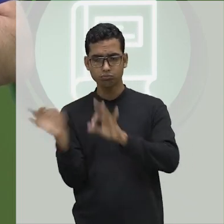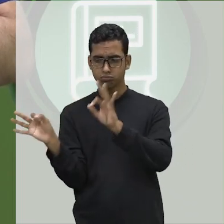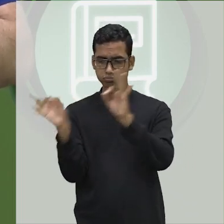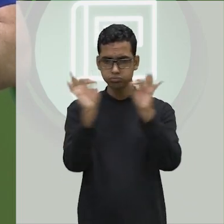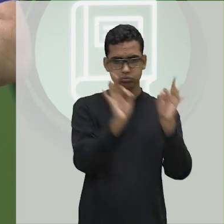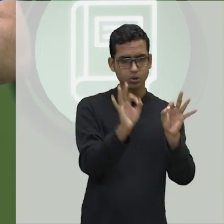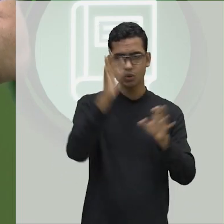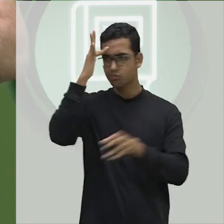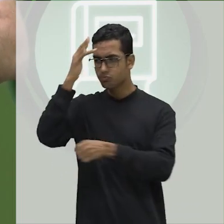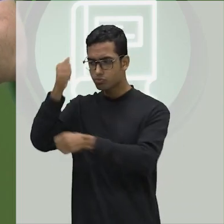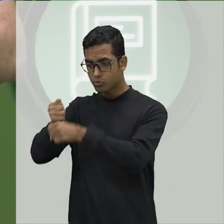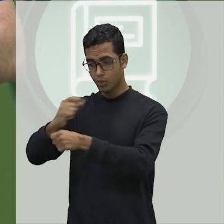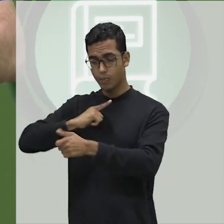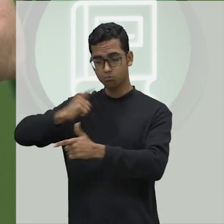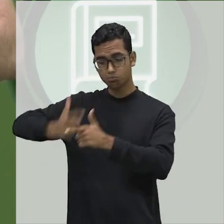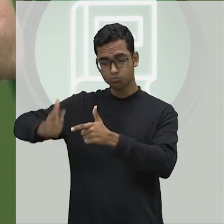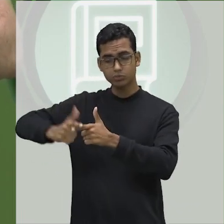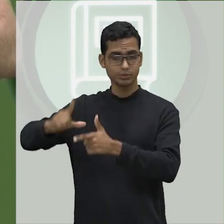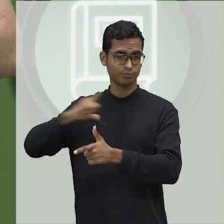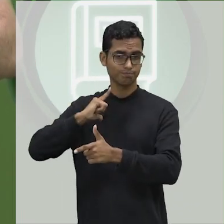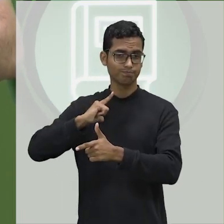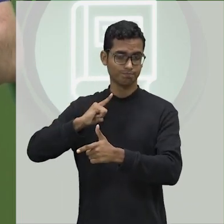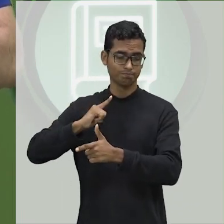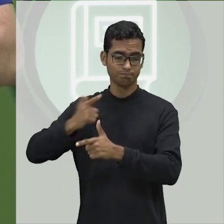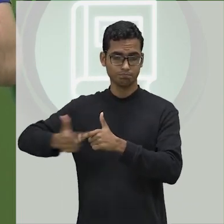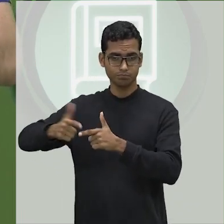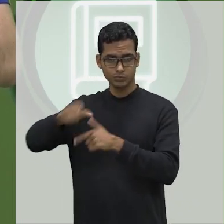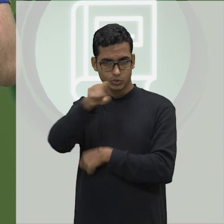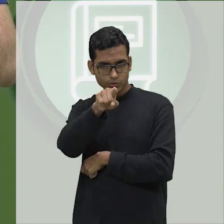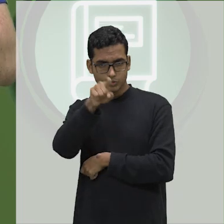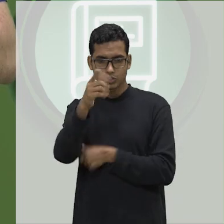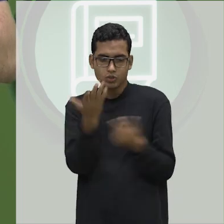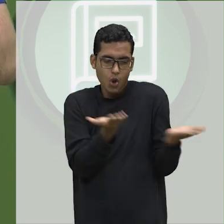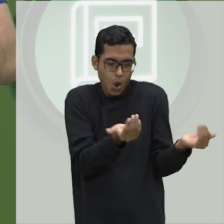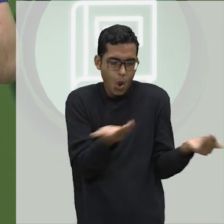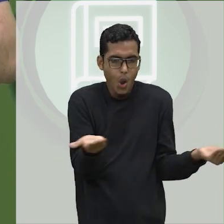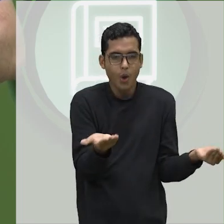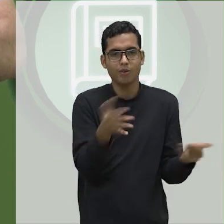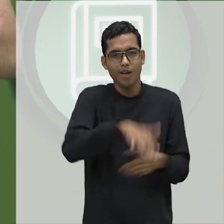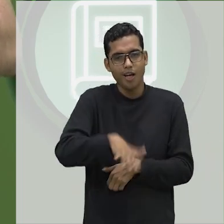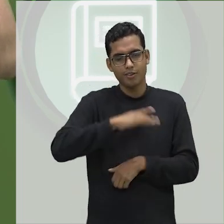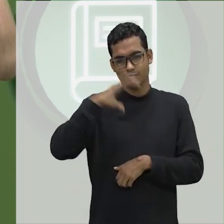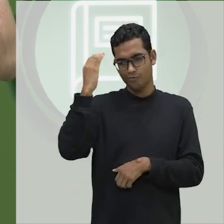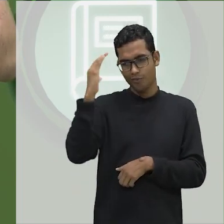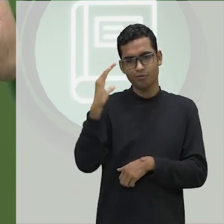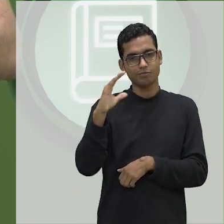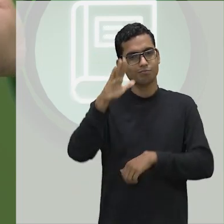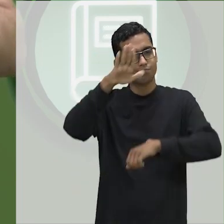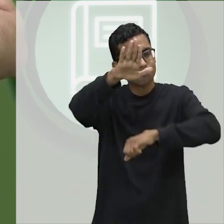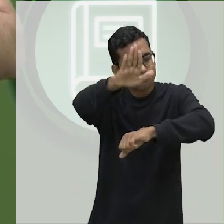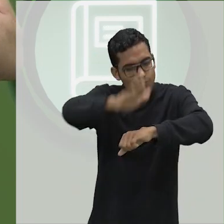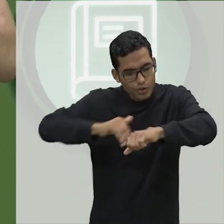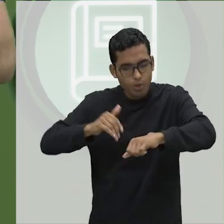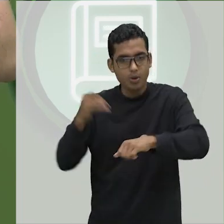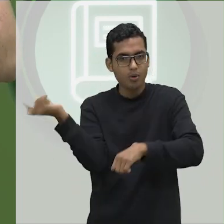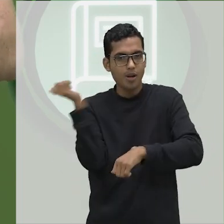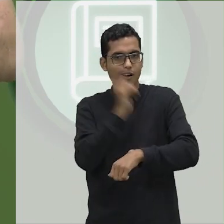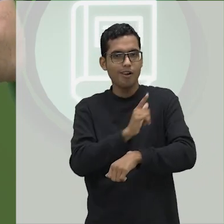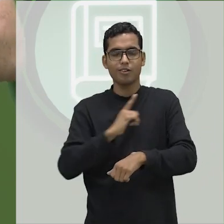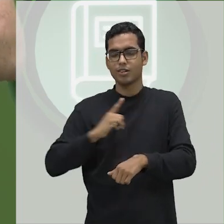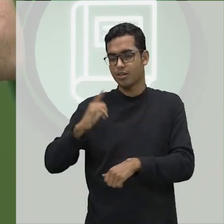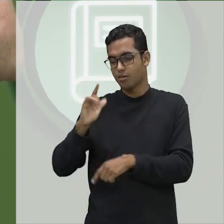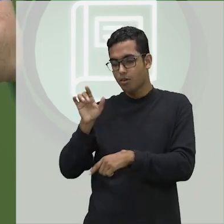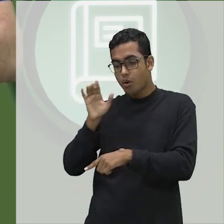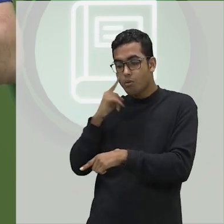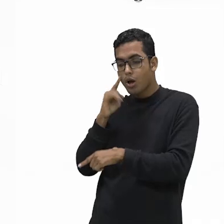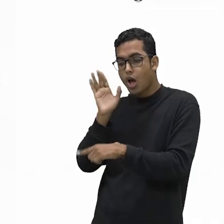física ainda tem problemas em aberto e você, como jovem cientista, está sendo chamado a resolver esses problemas também, tá certo? Então